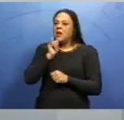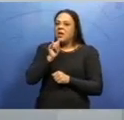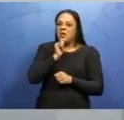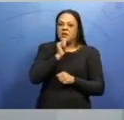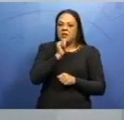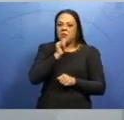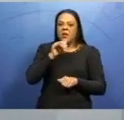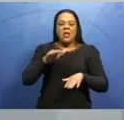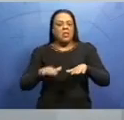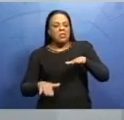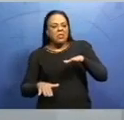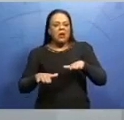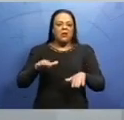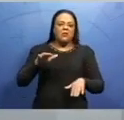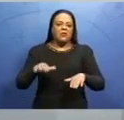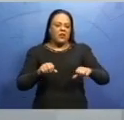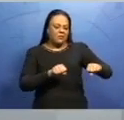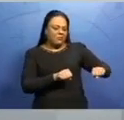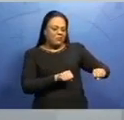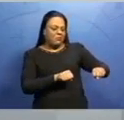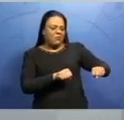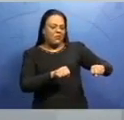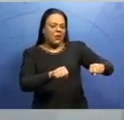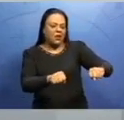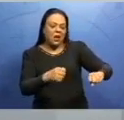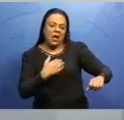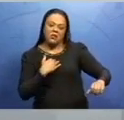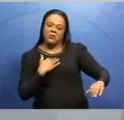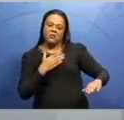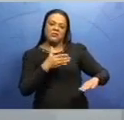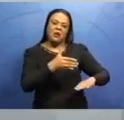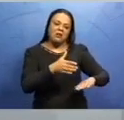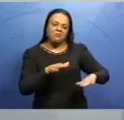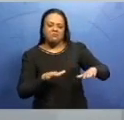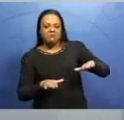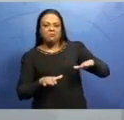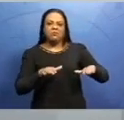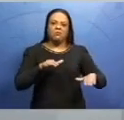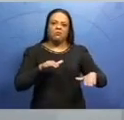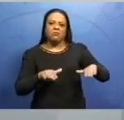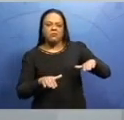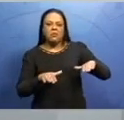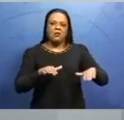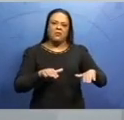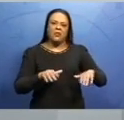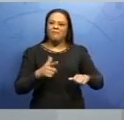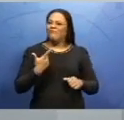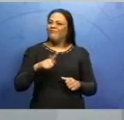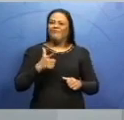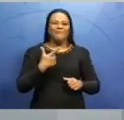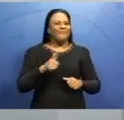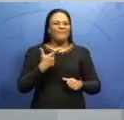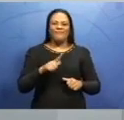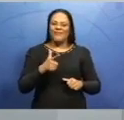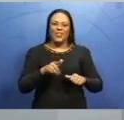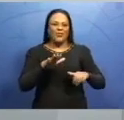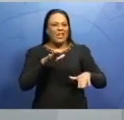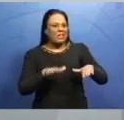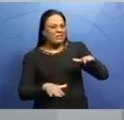Talvez eu vá ao supermercado hoje. É certeza que eu vá ao supermercado? Não, né? Então,